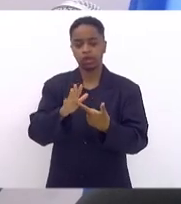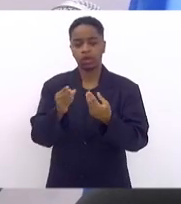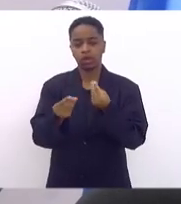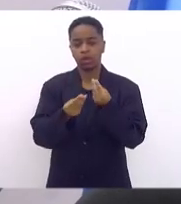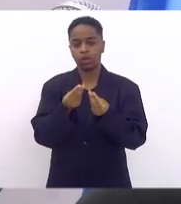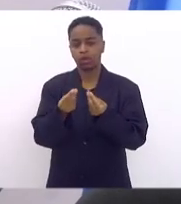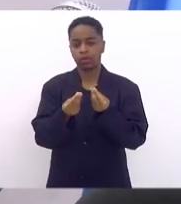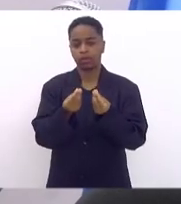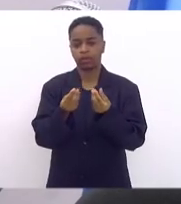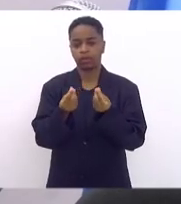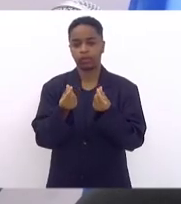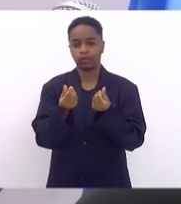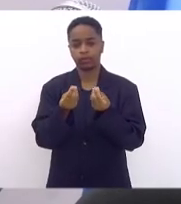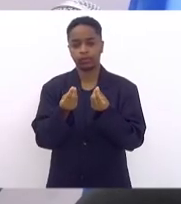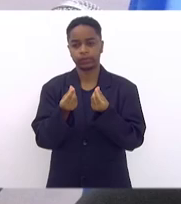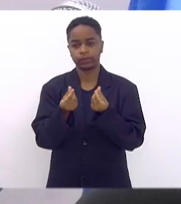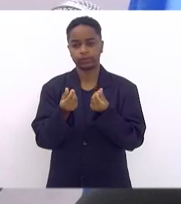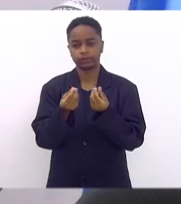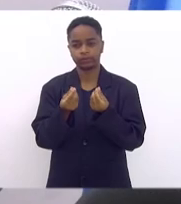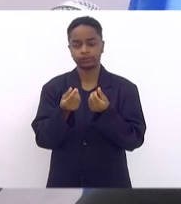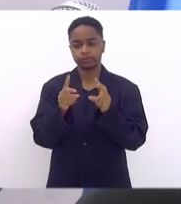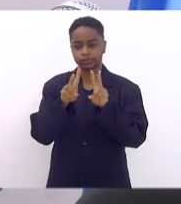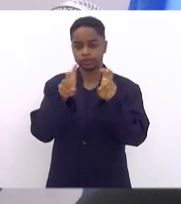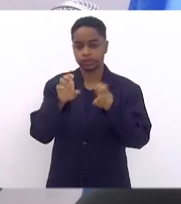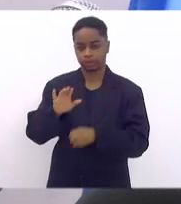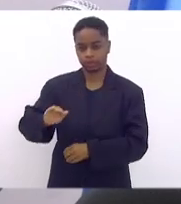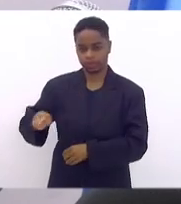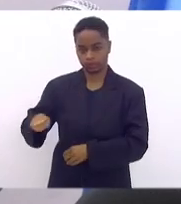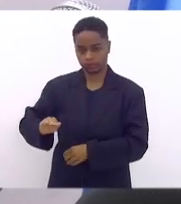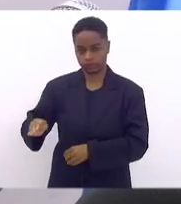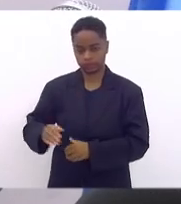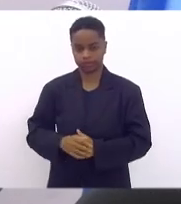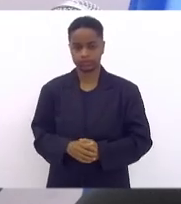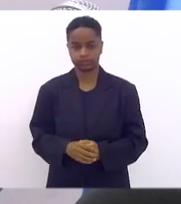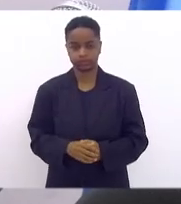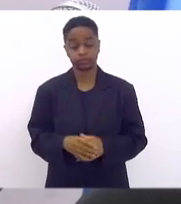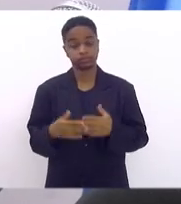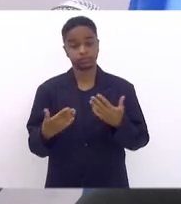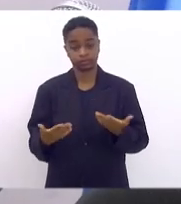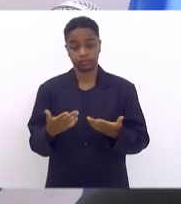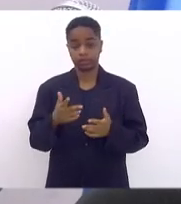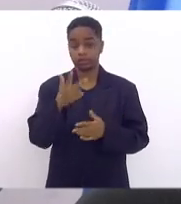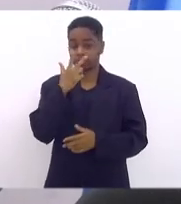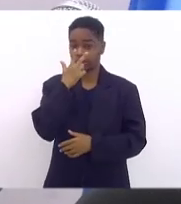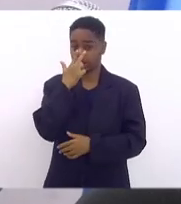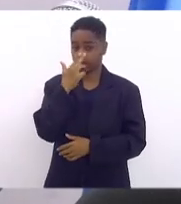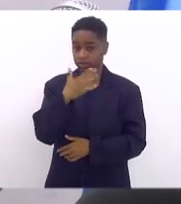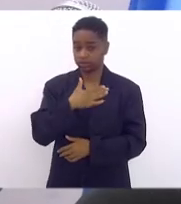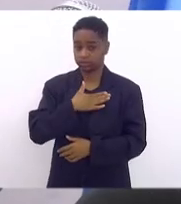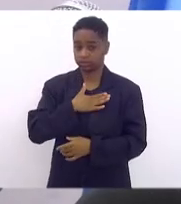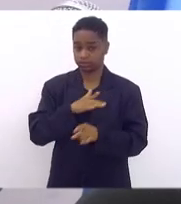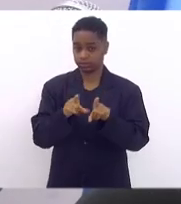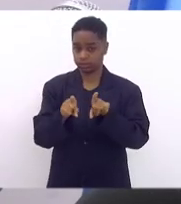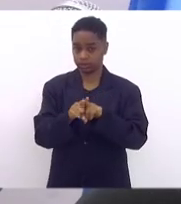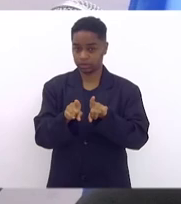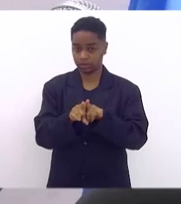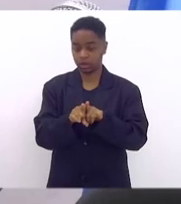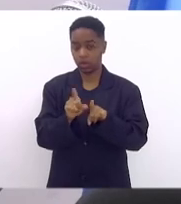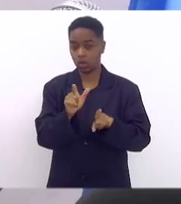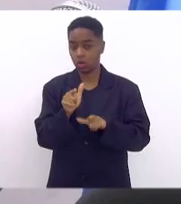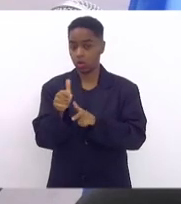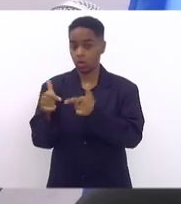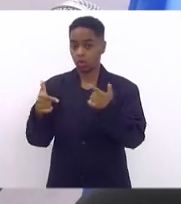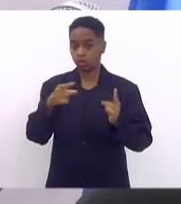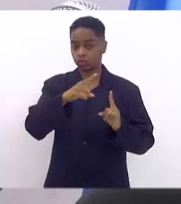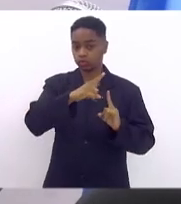questão da pedofilia. E assim me parece também que nos outros tipos